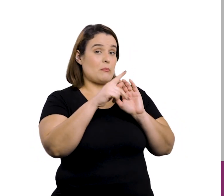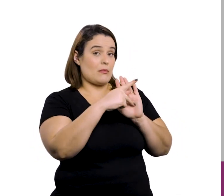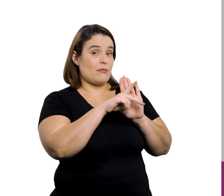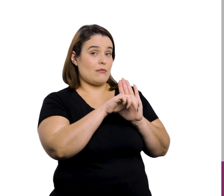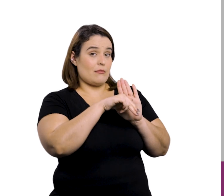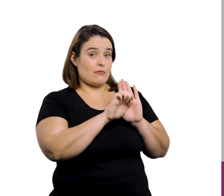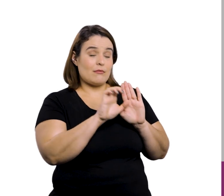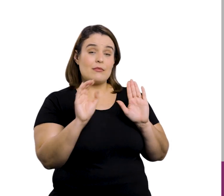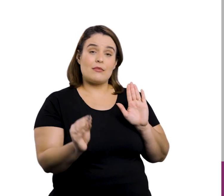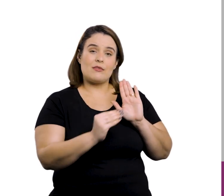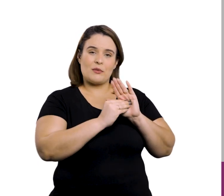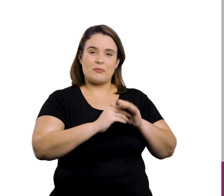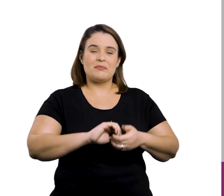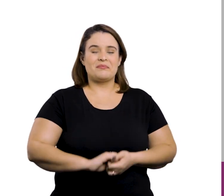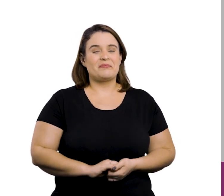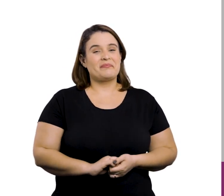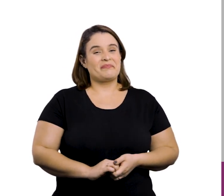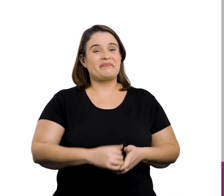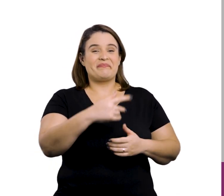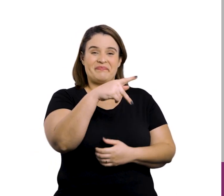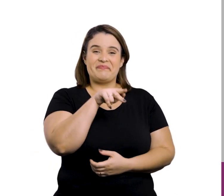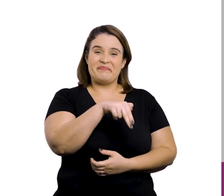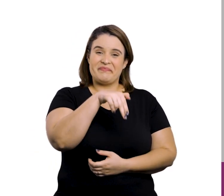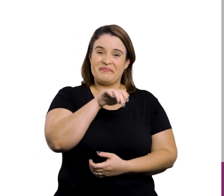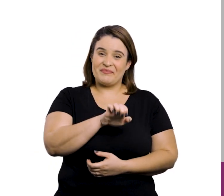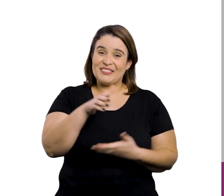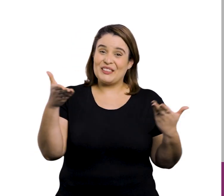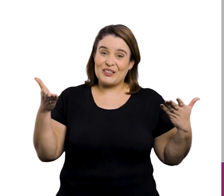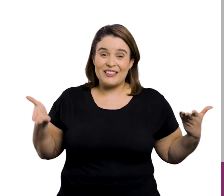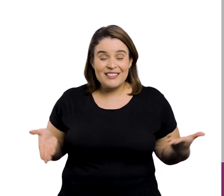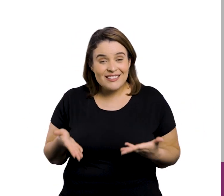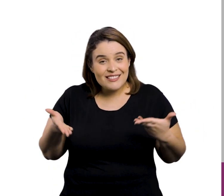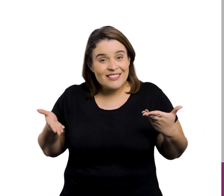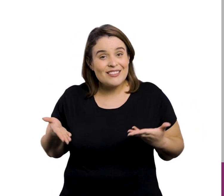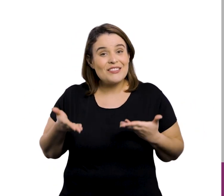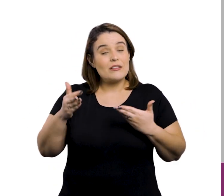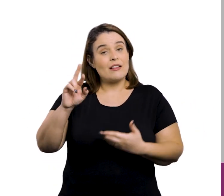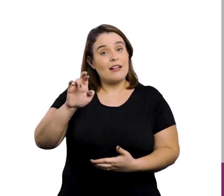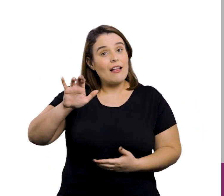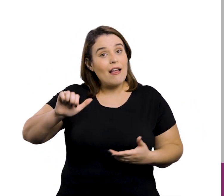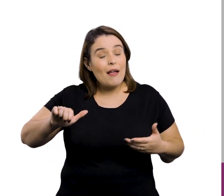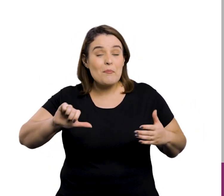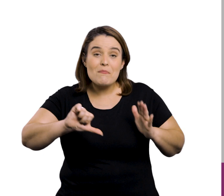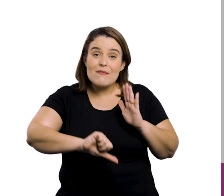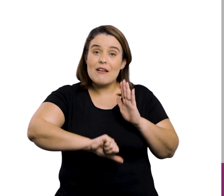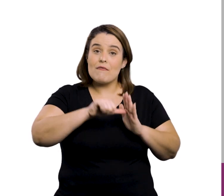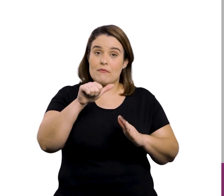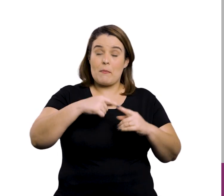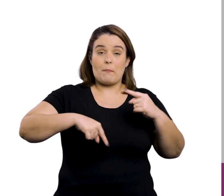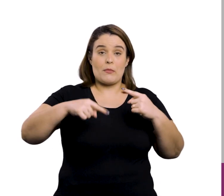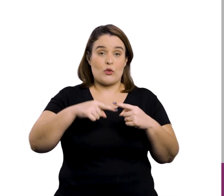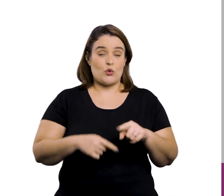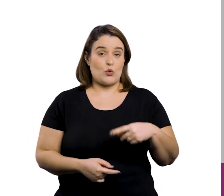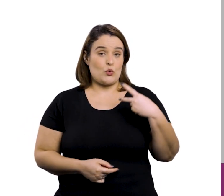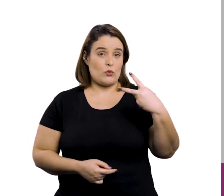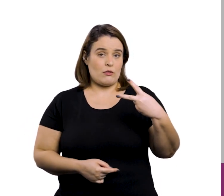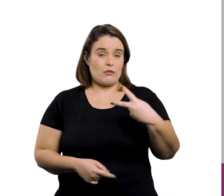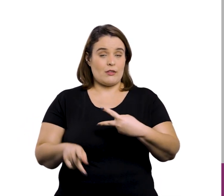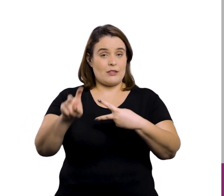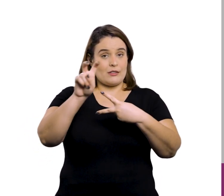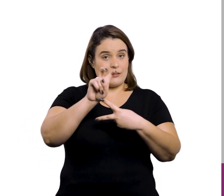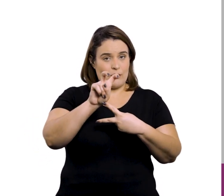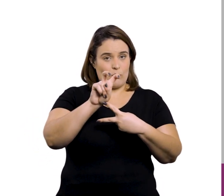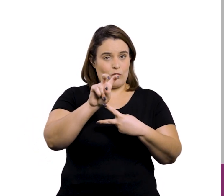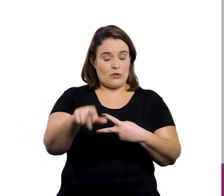Plano Nacional de Educação contempla pela primeira vez o incentivo à REA dentro de duas metas, a meta